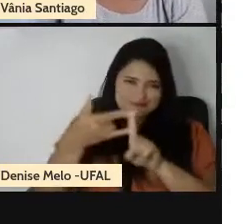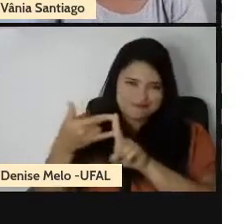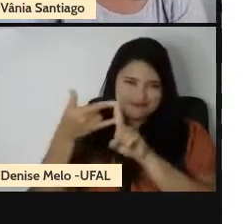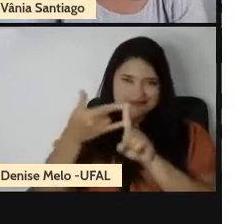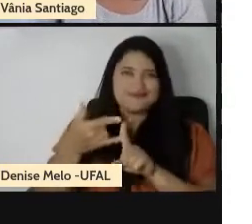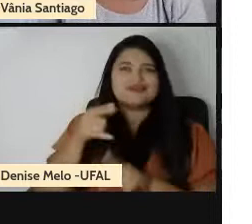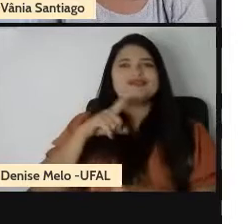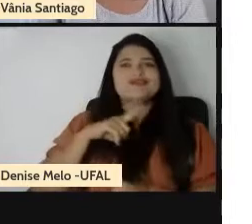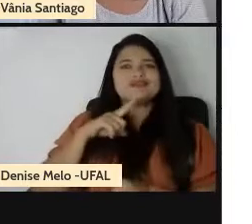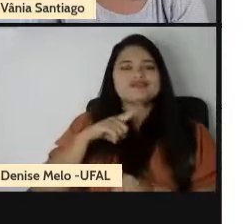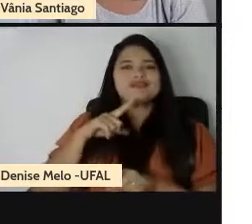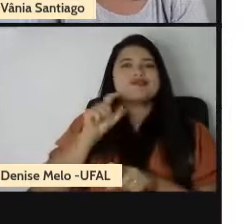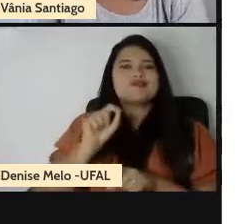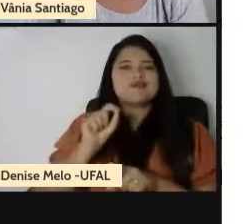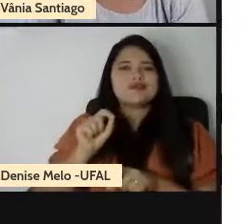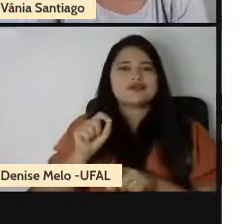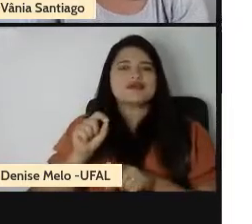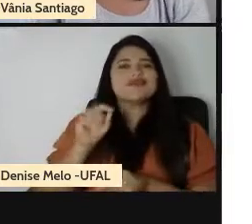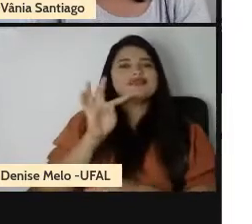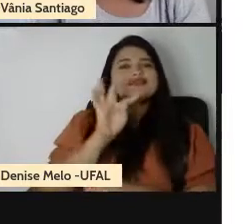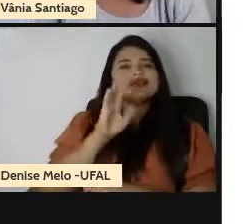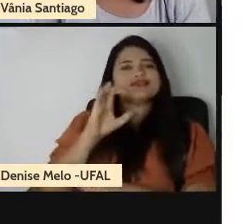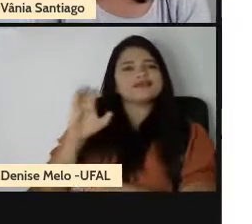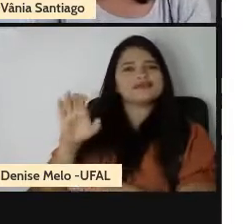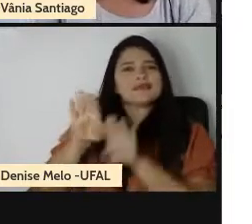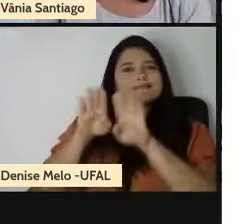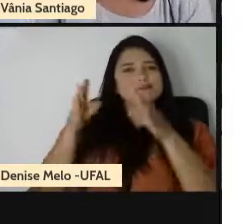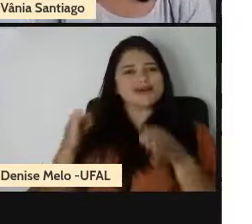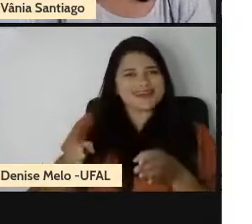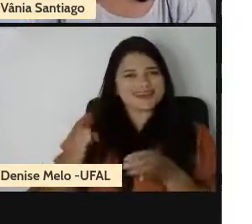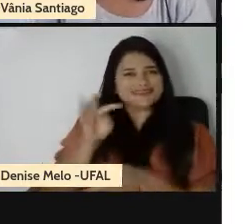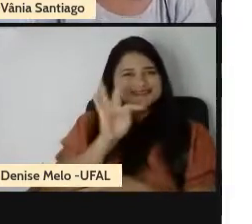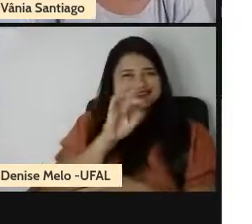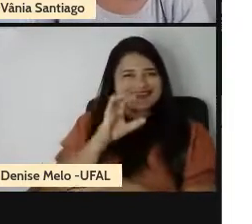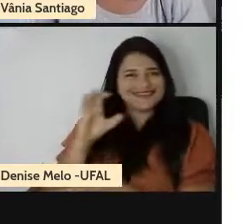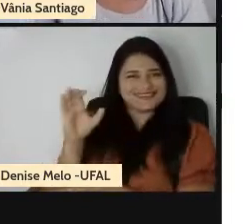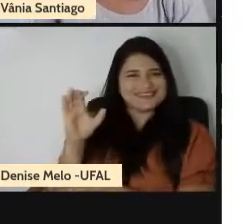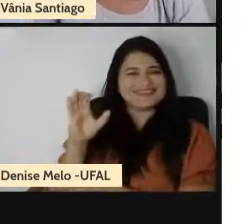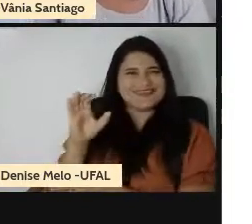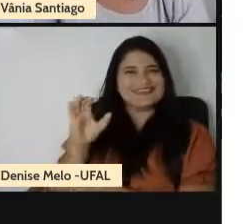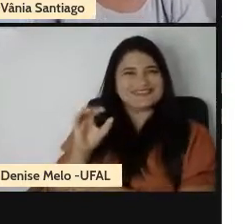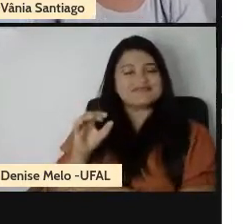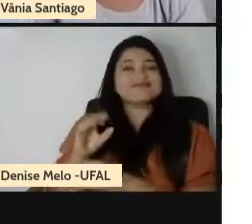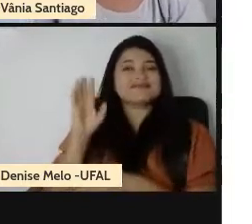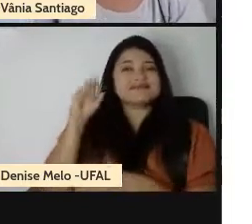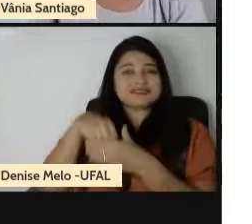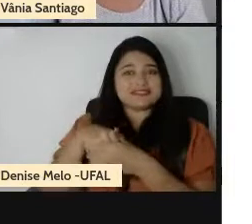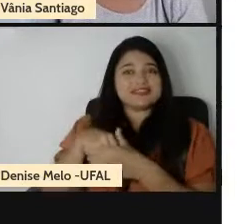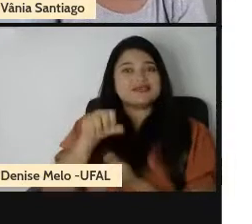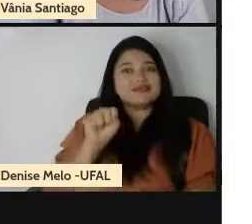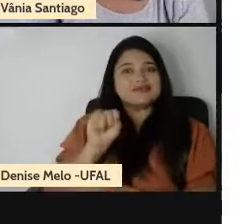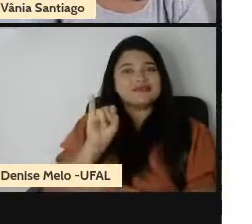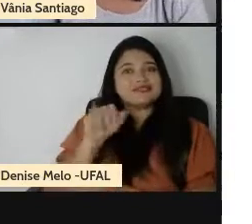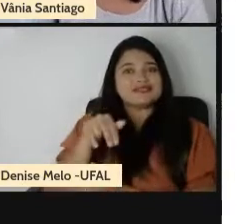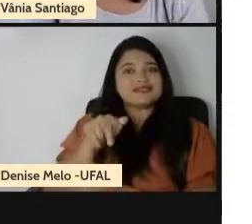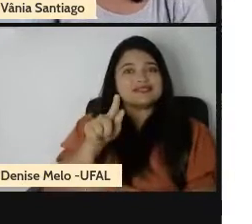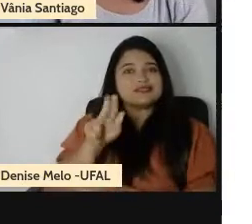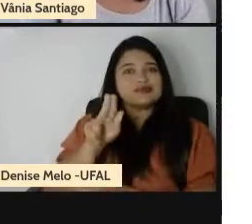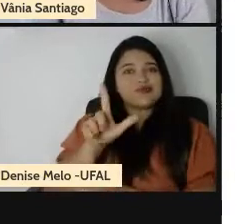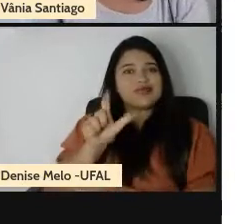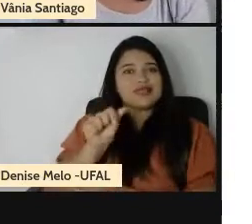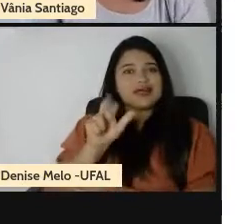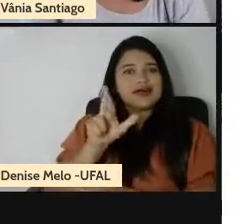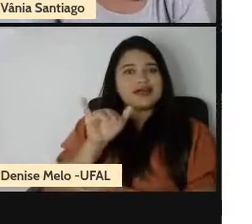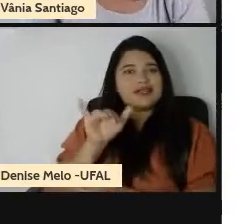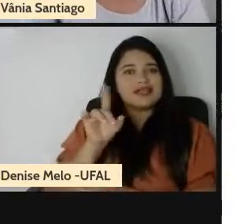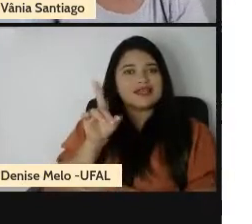bancas de TCC, de final de curso, no Singularidades, que é a faculdade que eu sou professora,